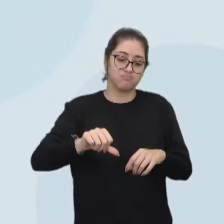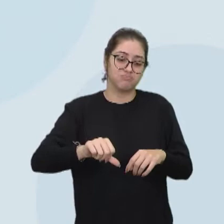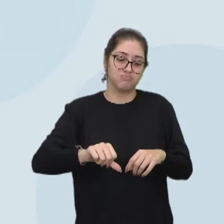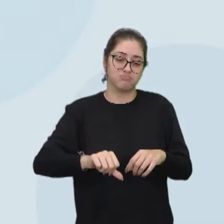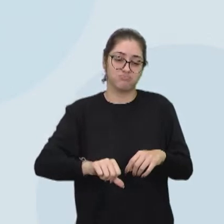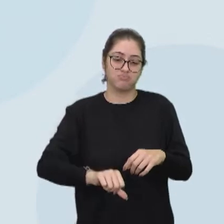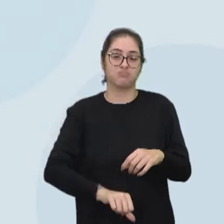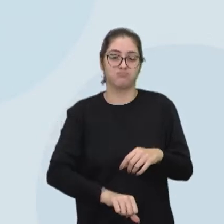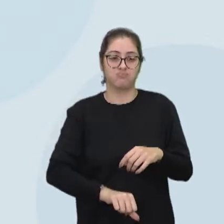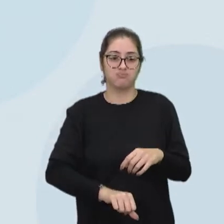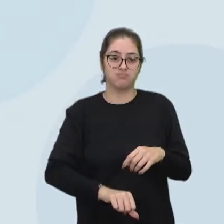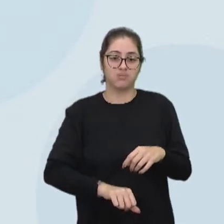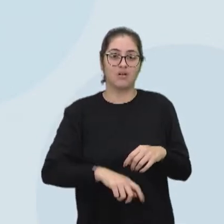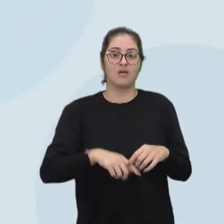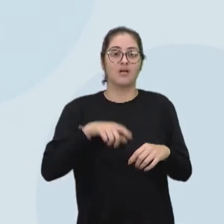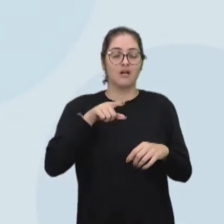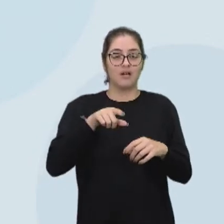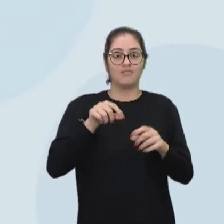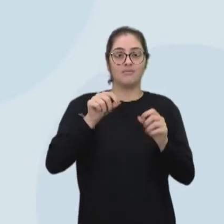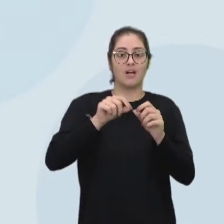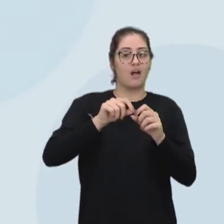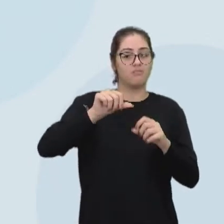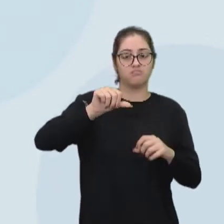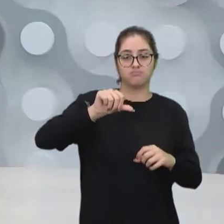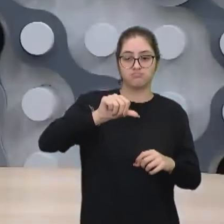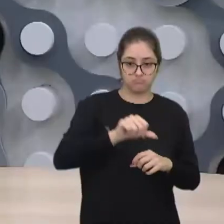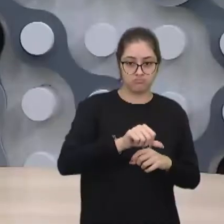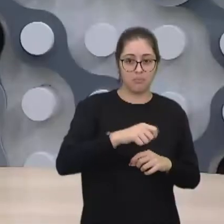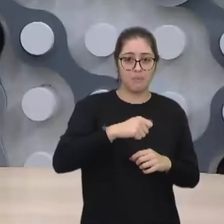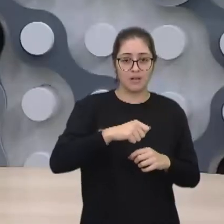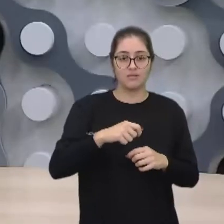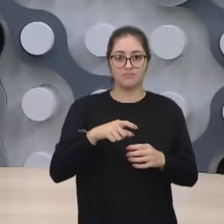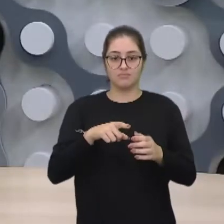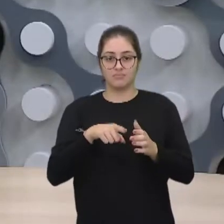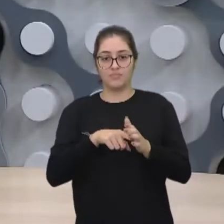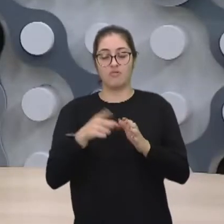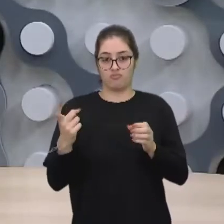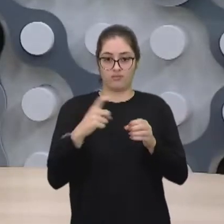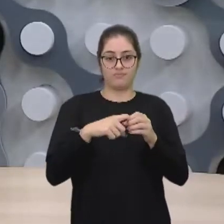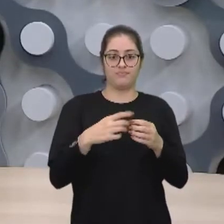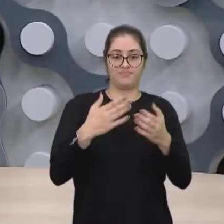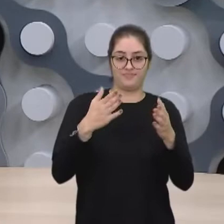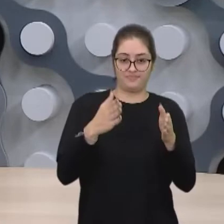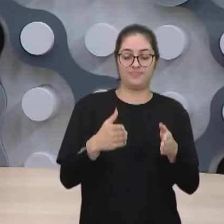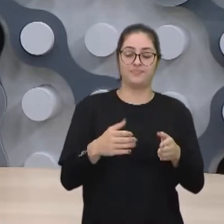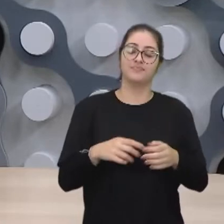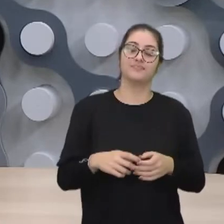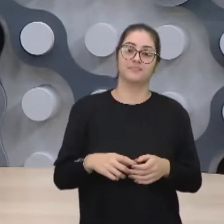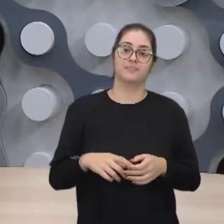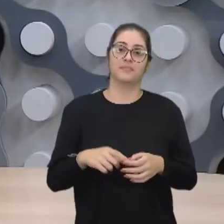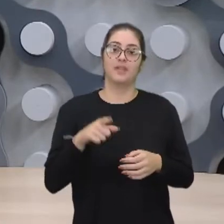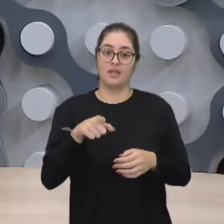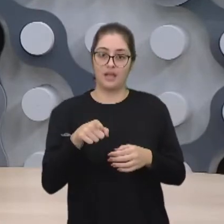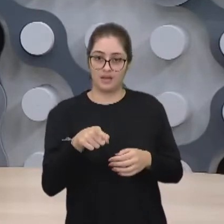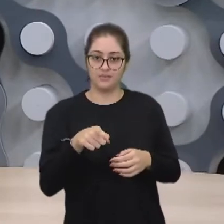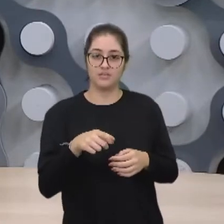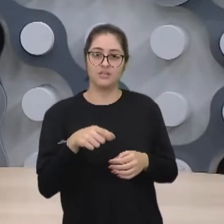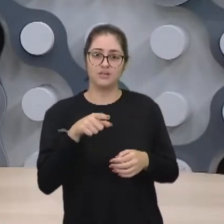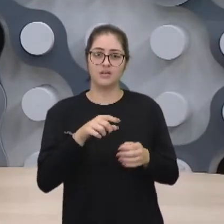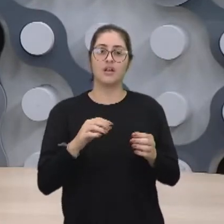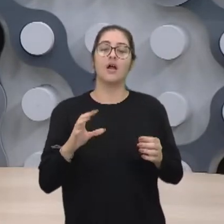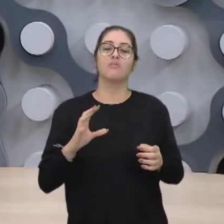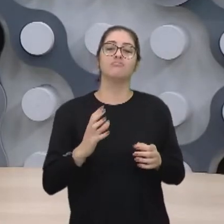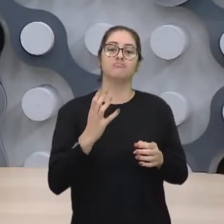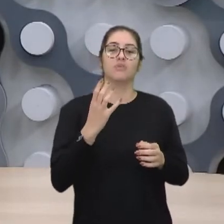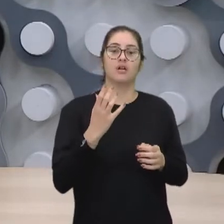aí uma ação antrópica nessa relação. Pode voltar aqui para mim, por gentileza. E essa ação antrópica que